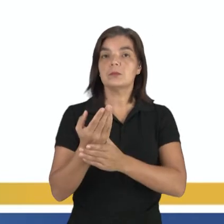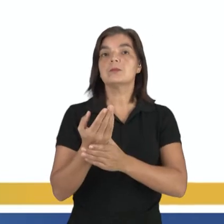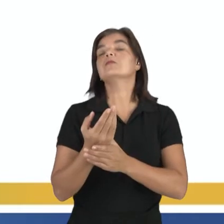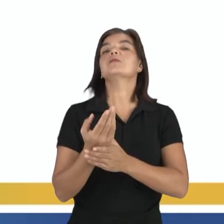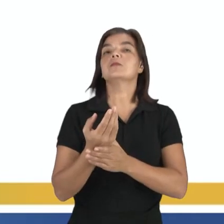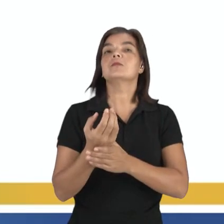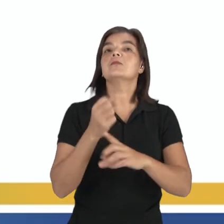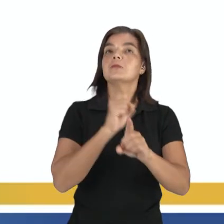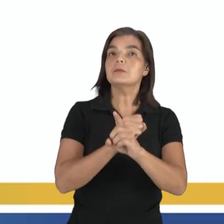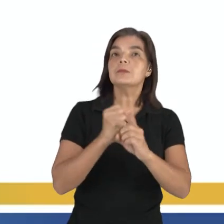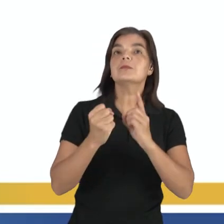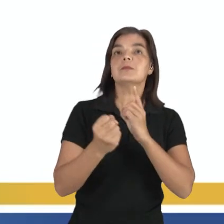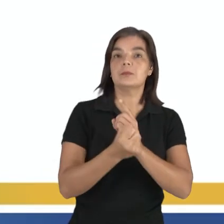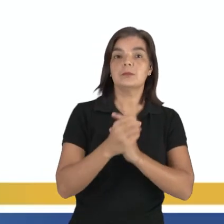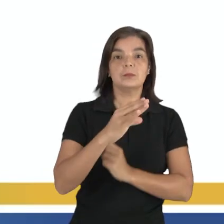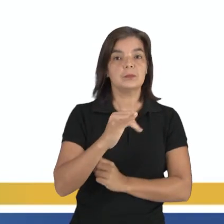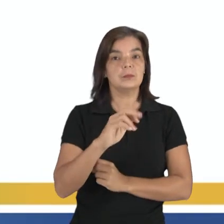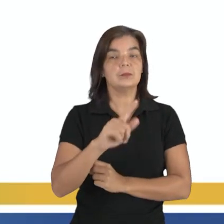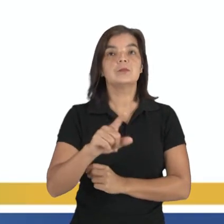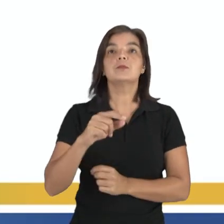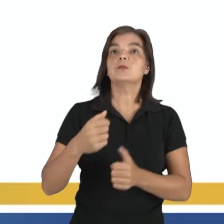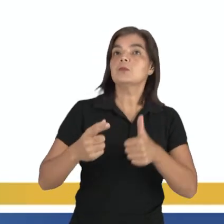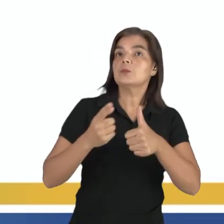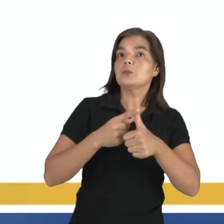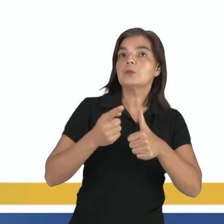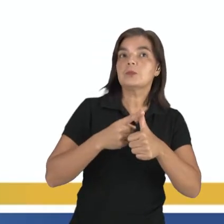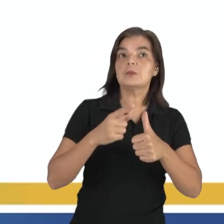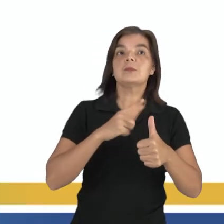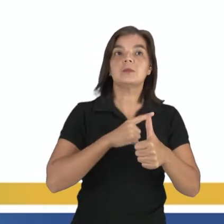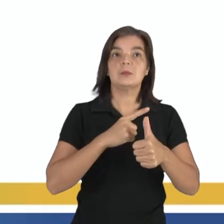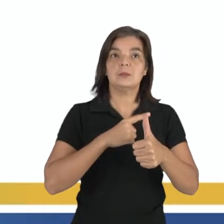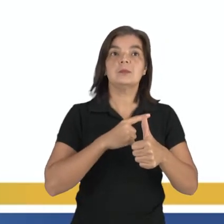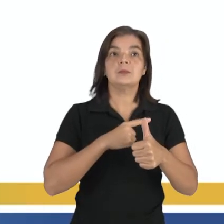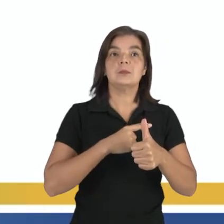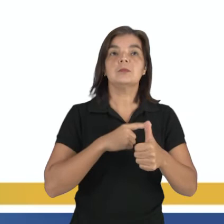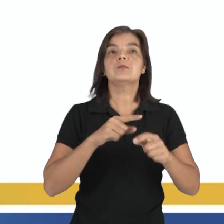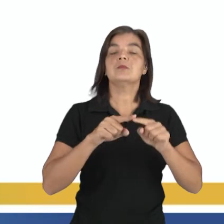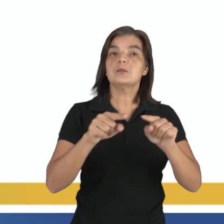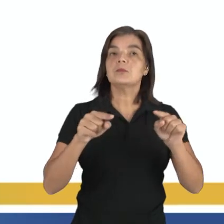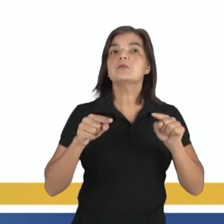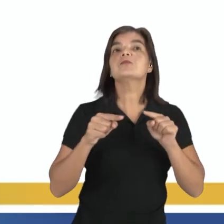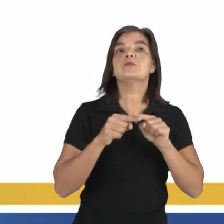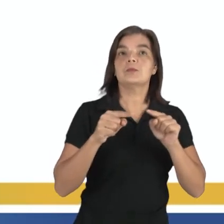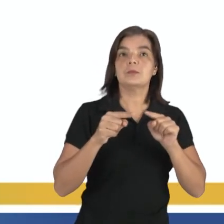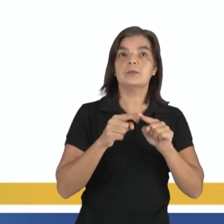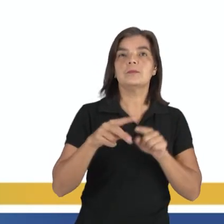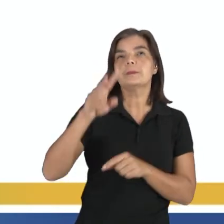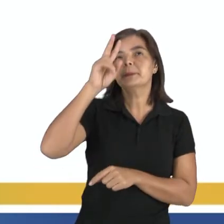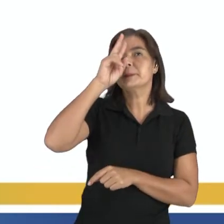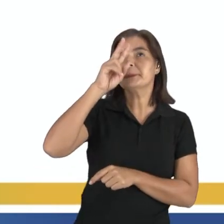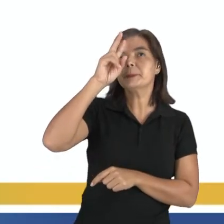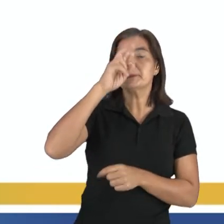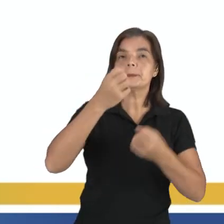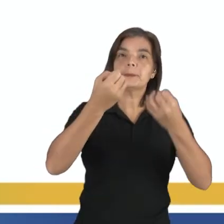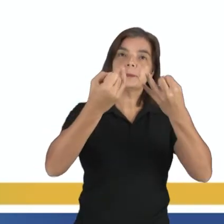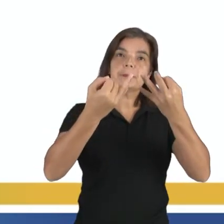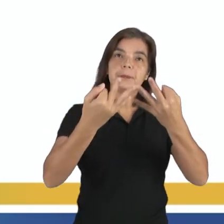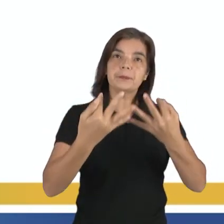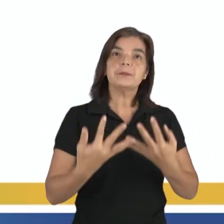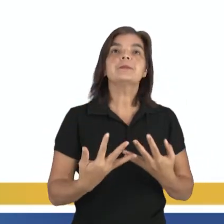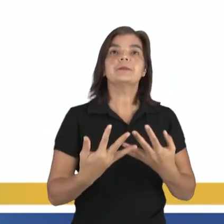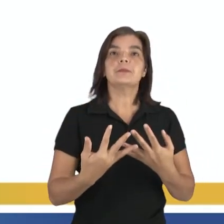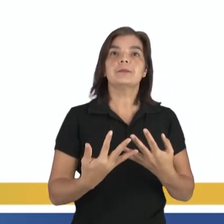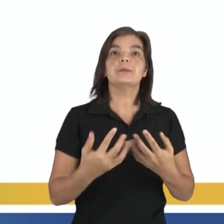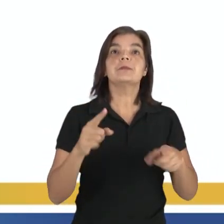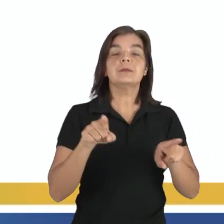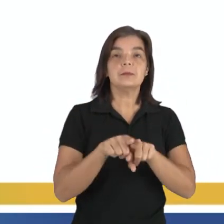verdadeiro fundador da sociedade civil foi o primeiro que, tendo cercado um terreno,